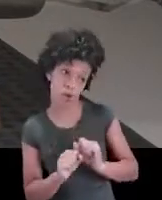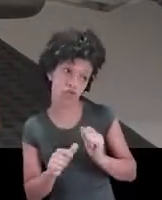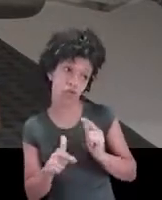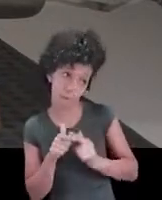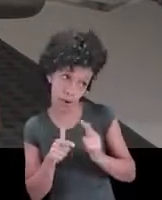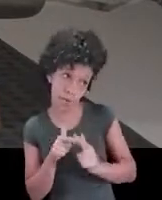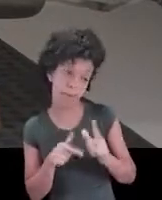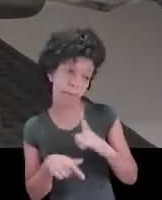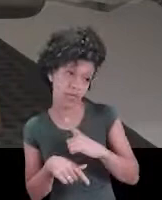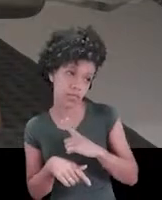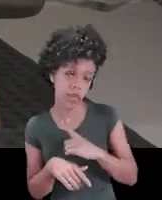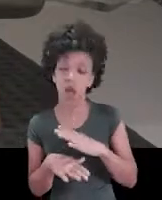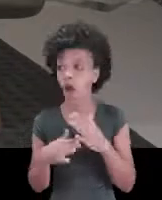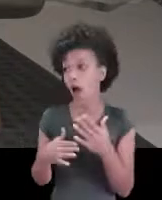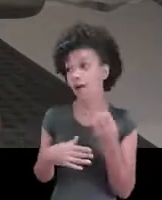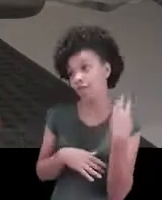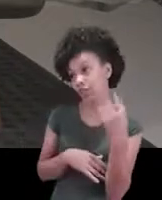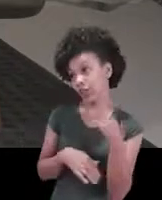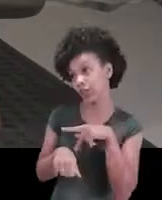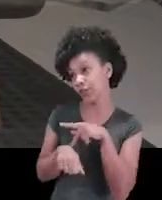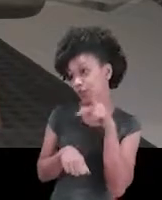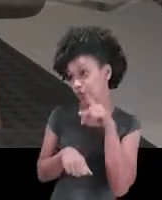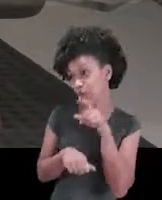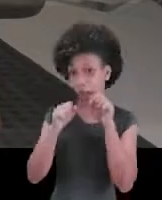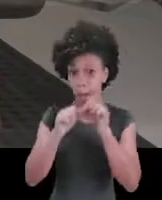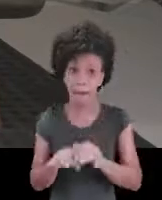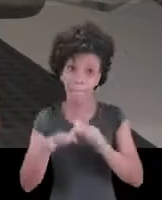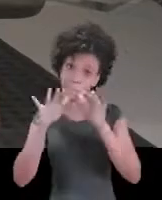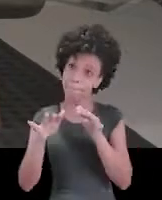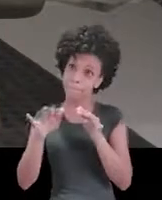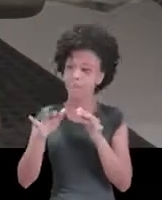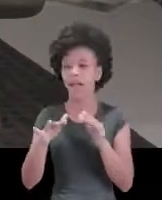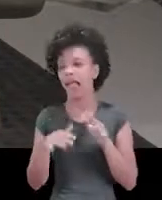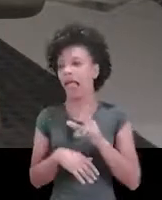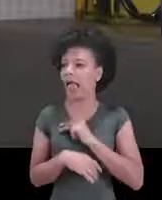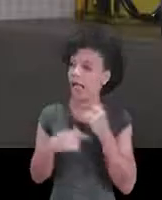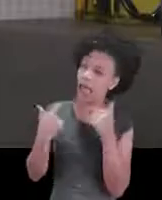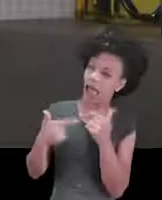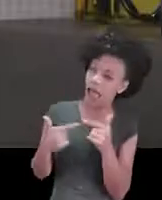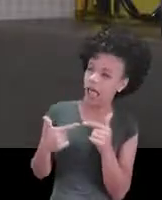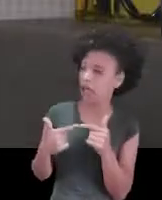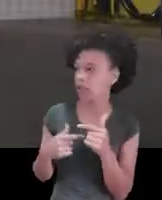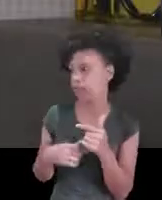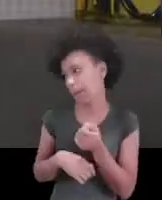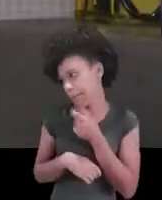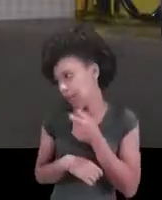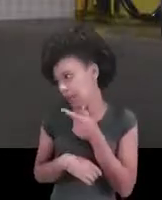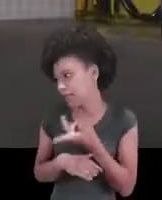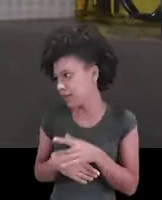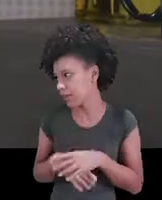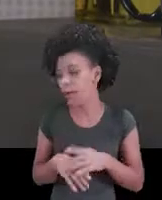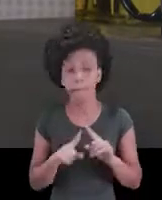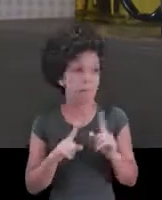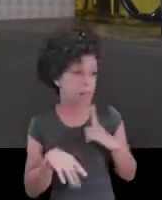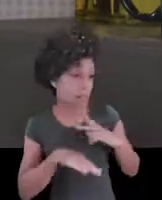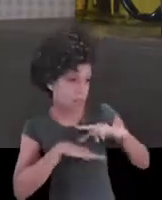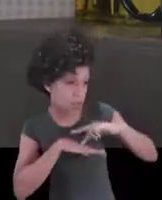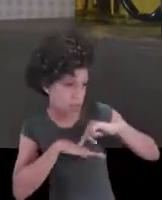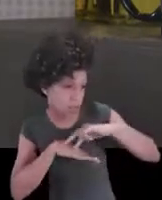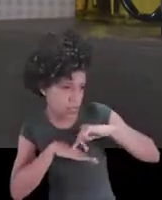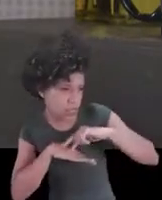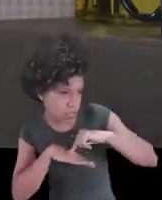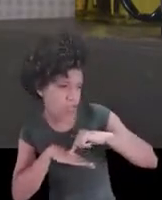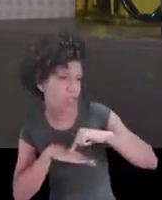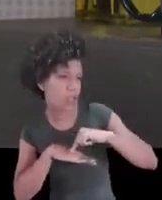problema lá da problema é fiz uma agência atende as minhas para explodir outra de sentar não teve um brasileiro um engraçadinho que ela skate